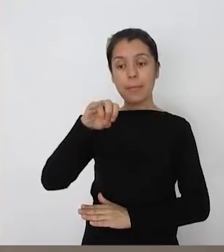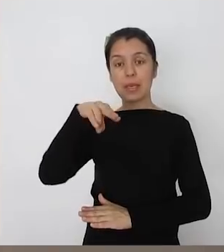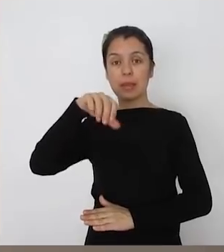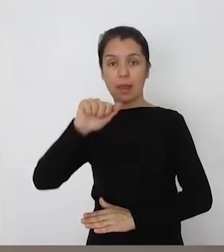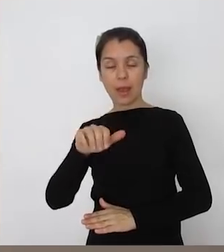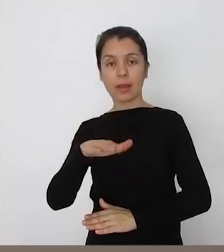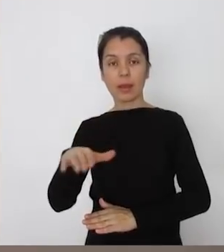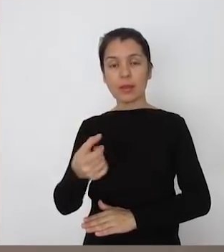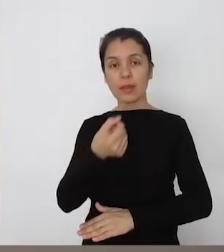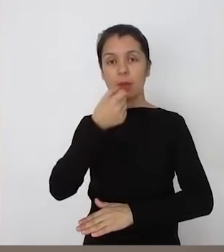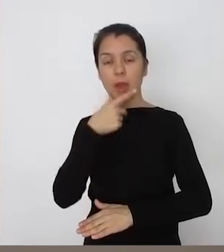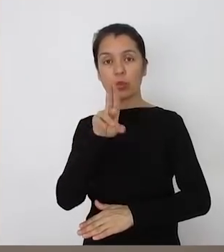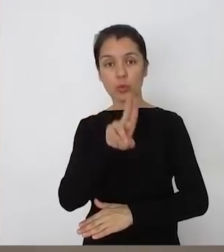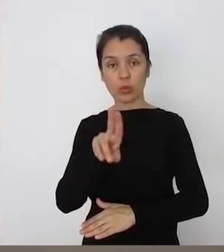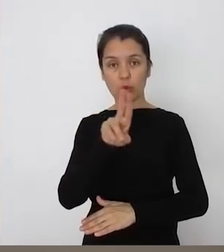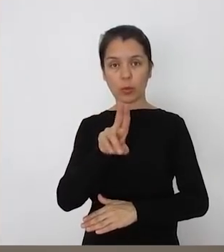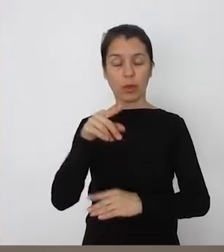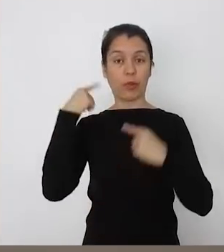em preto, desde a substância